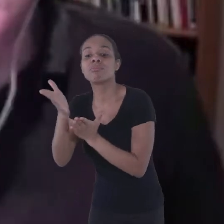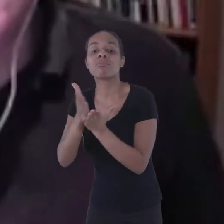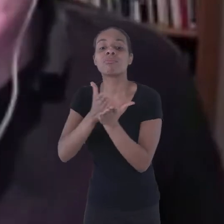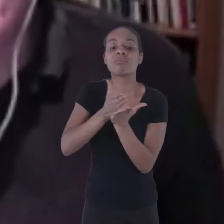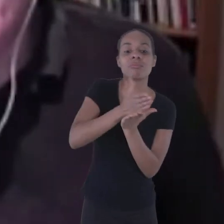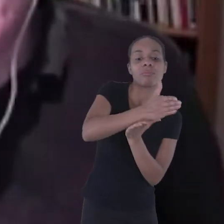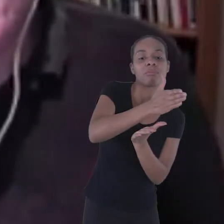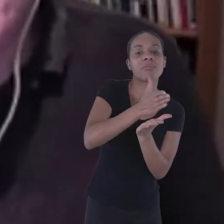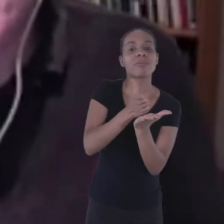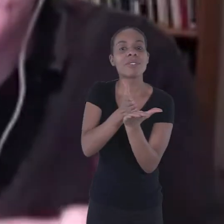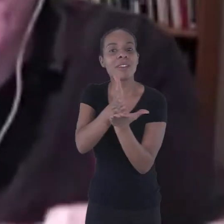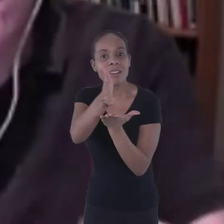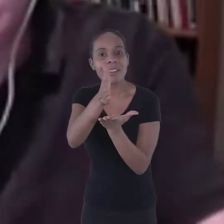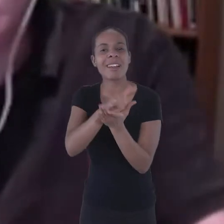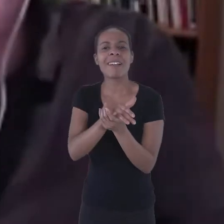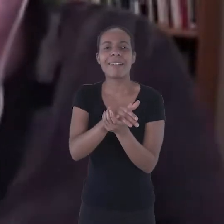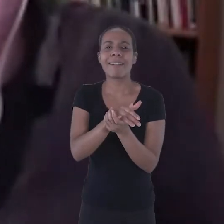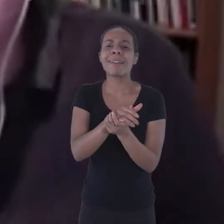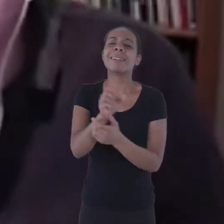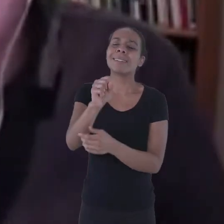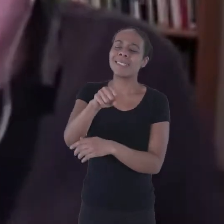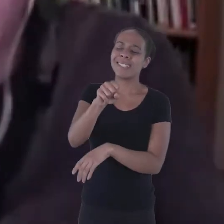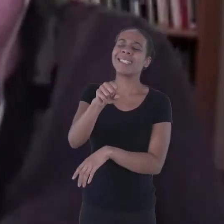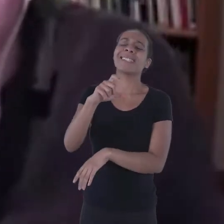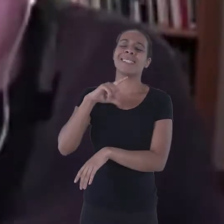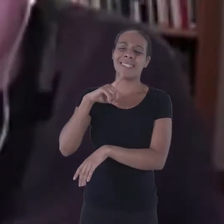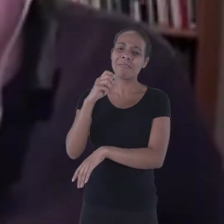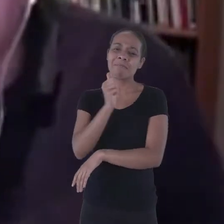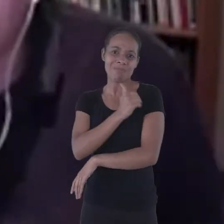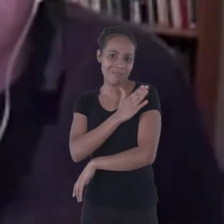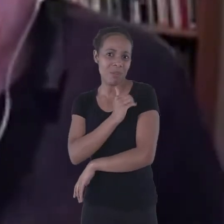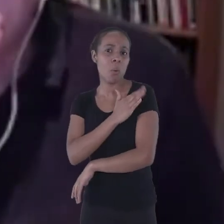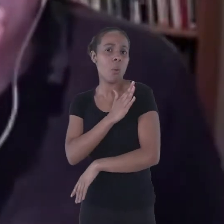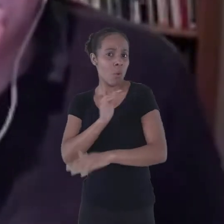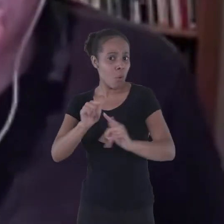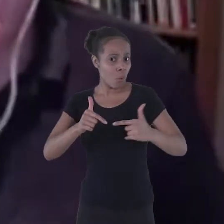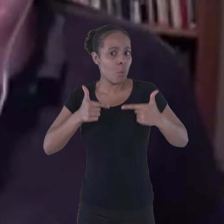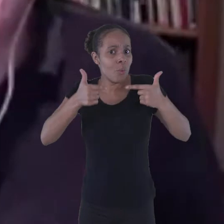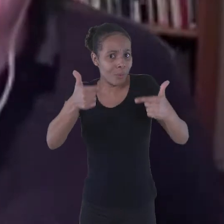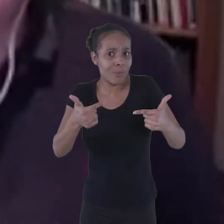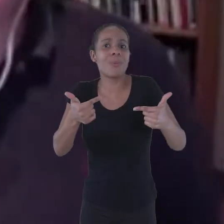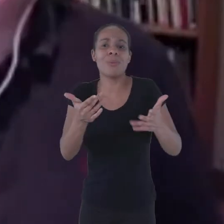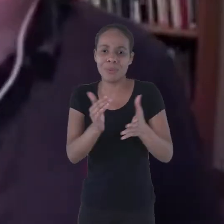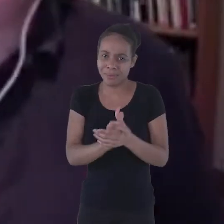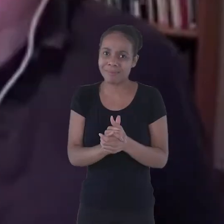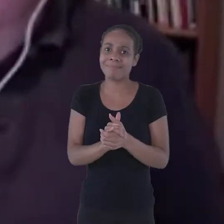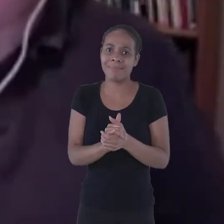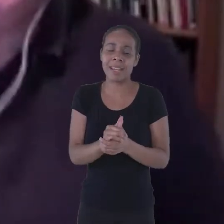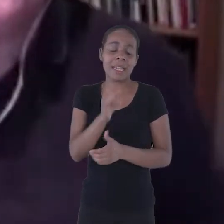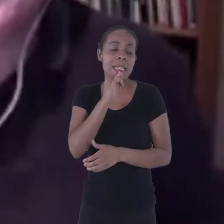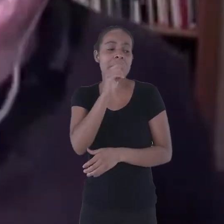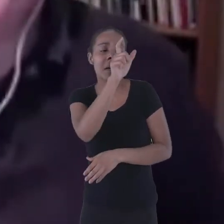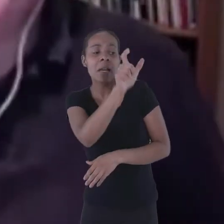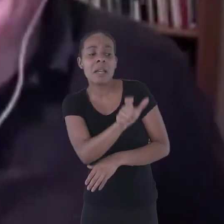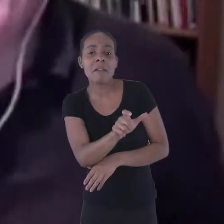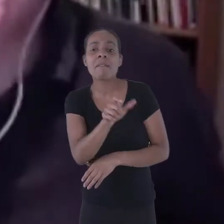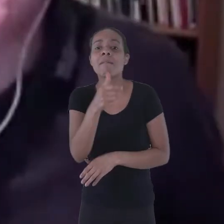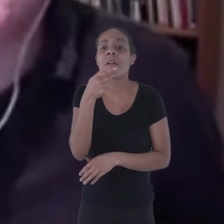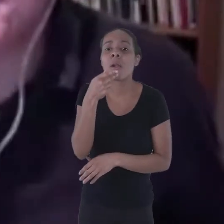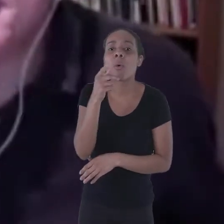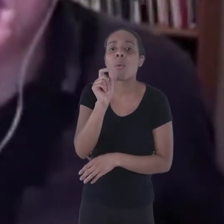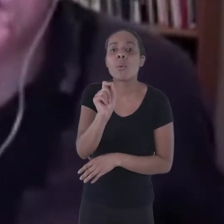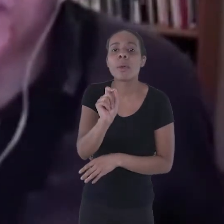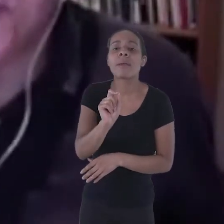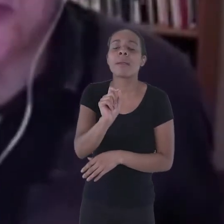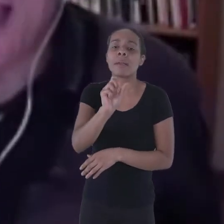você luta com um preconceito. Essa história que o Stepan contou, de, porra, o Stepan vai ter seriedade para